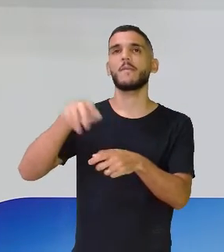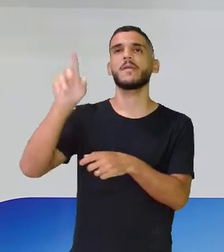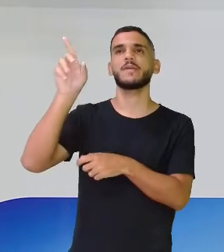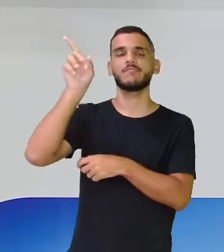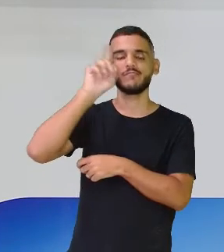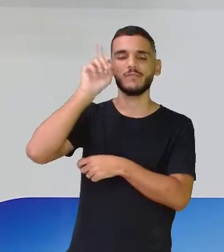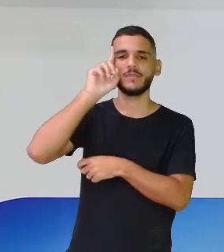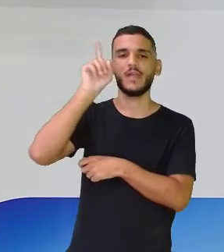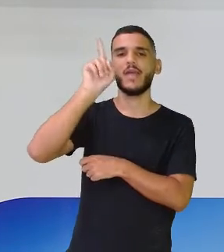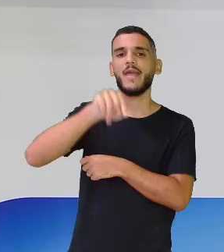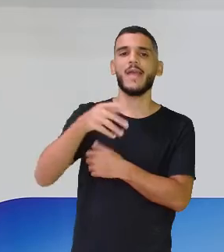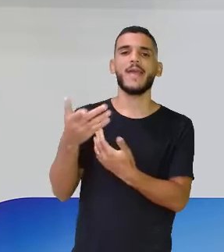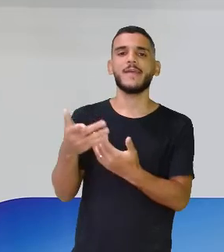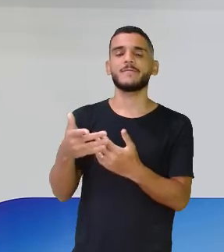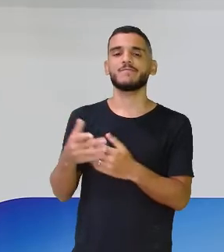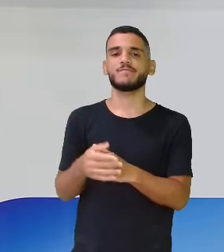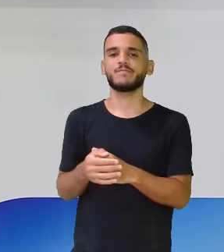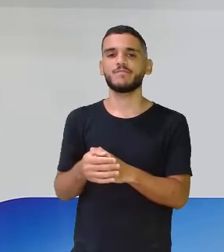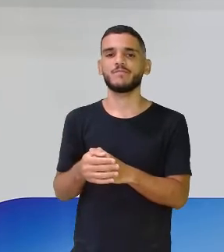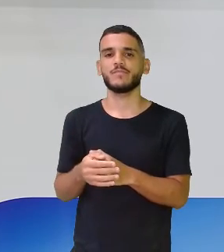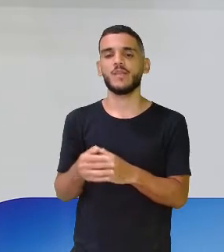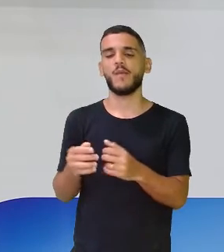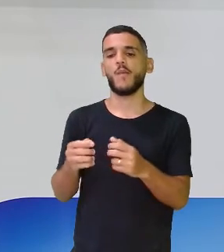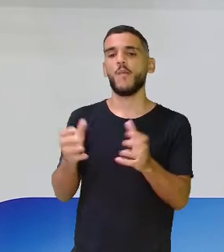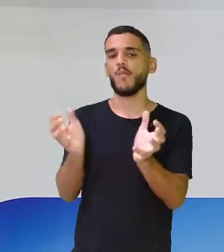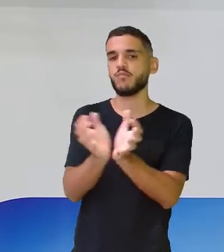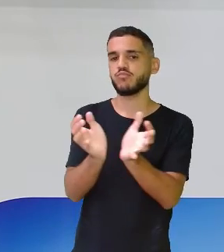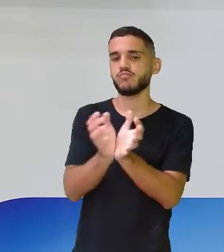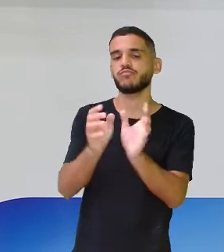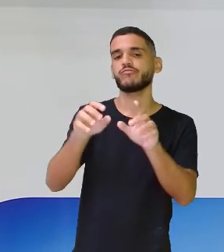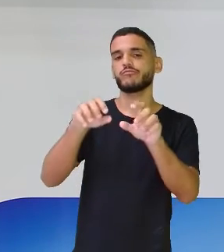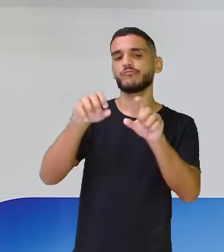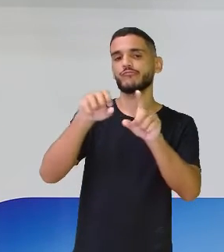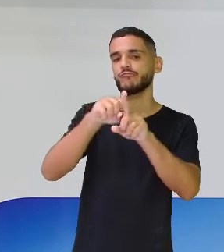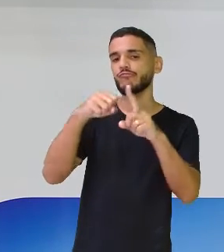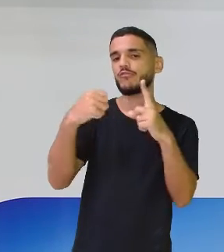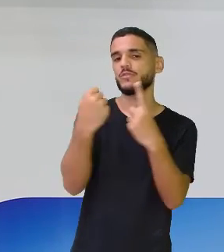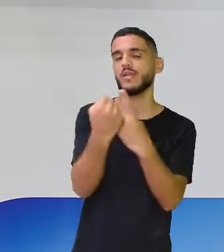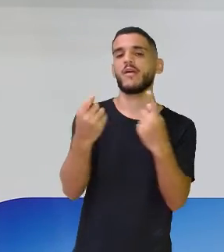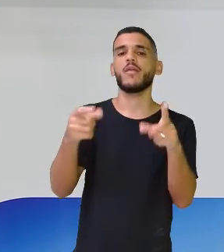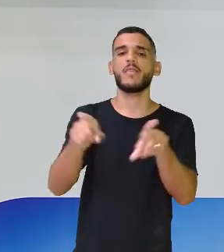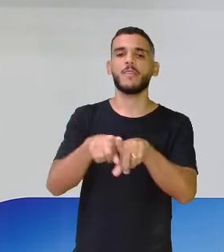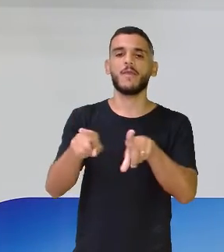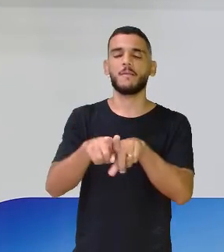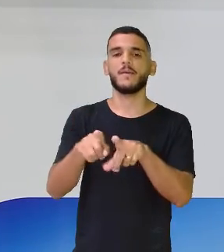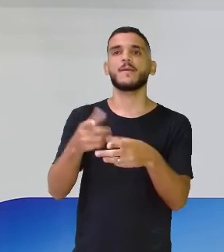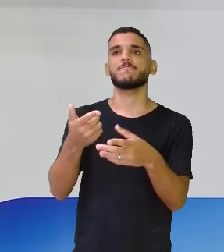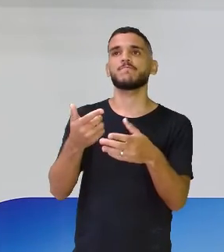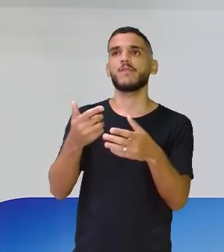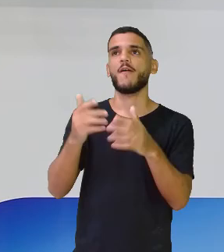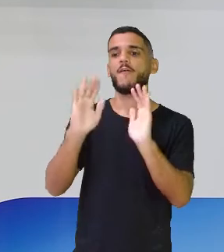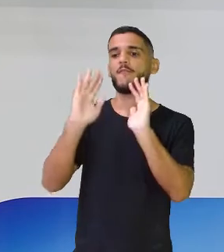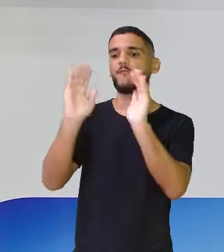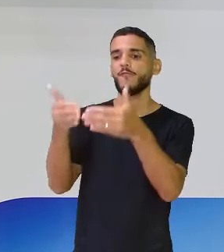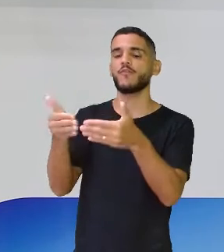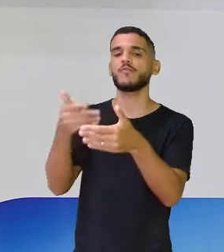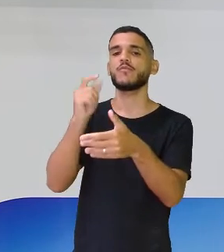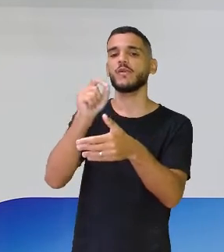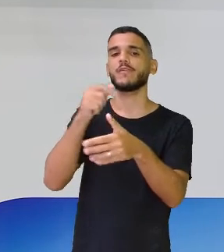como esses são comuns para uma certa classe social. E é falar a respeito também de trabalho,